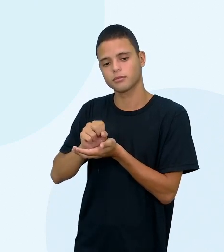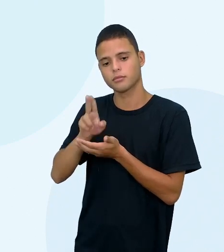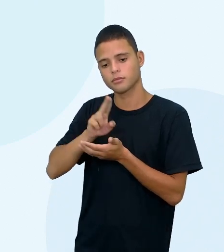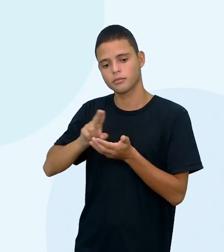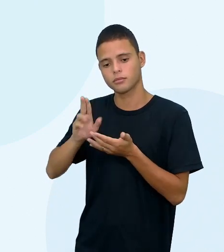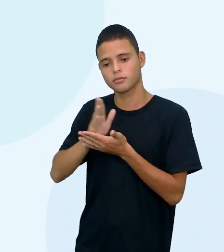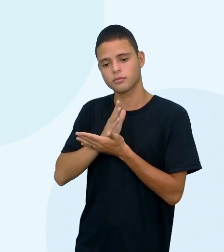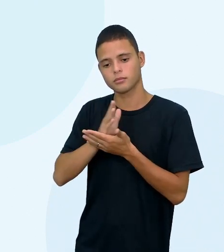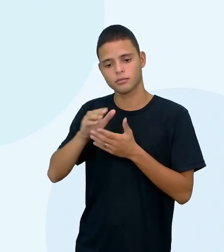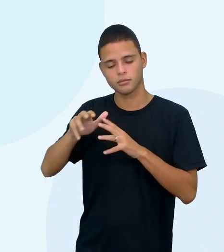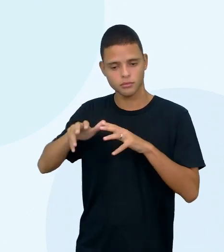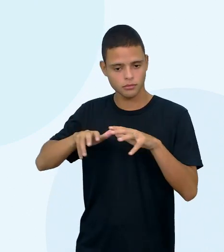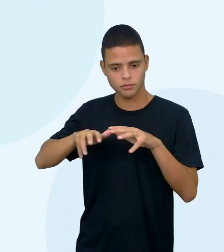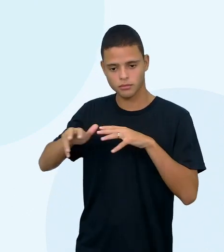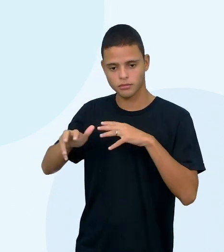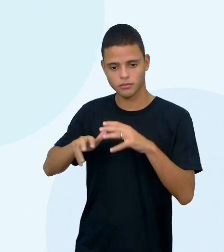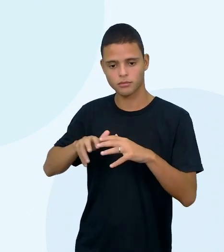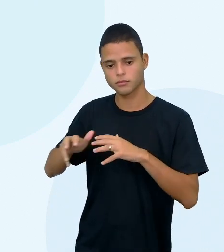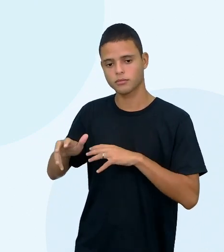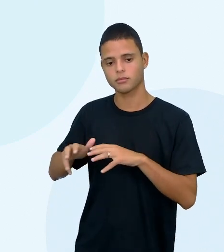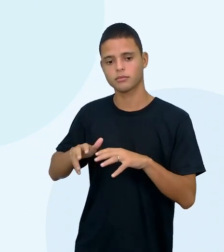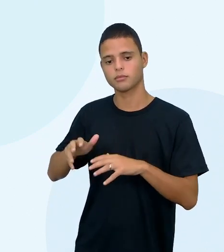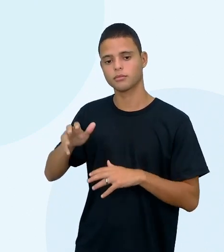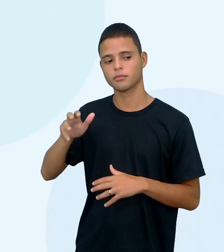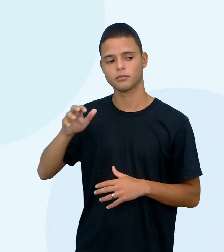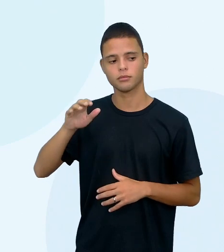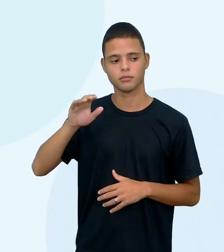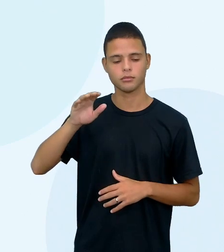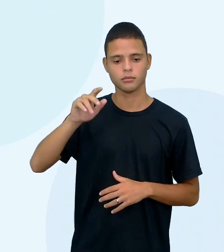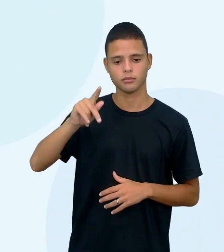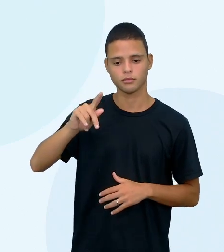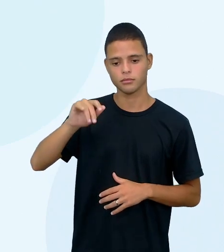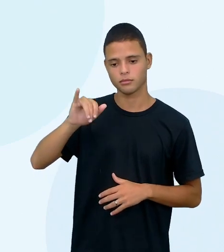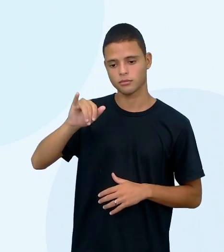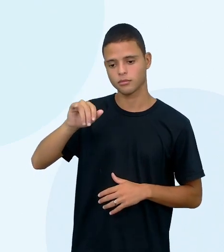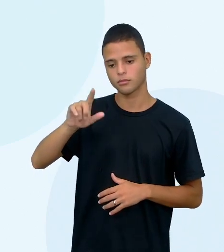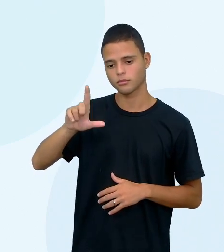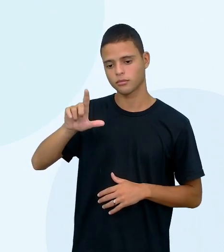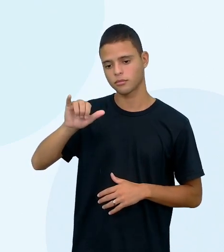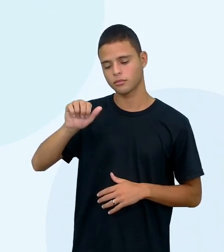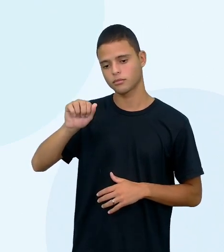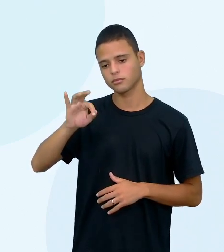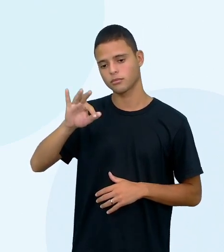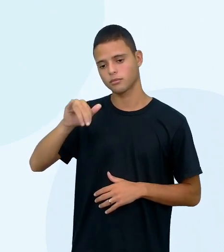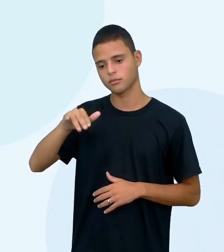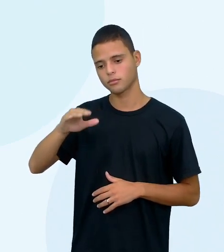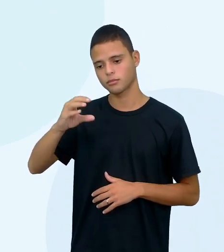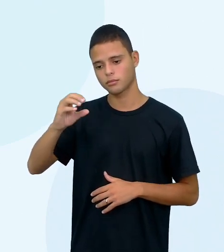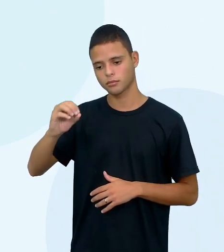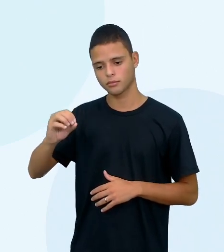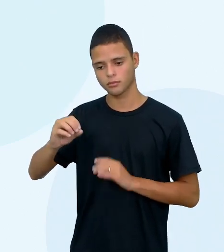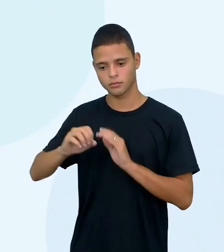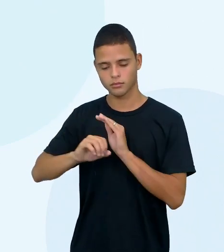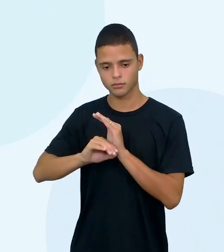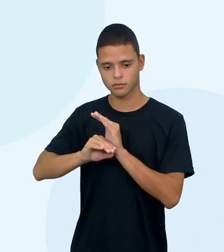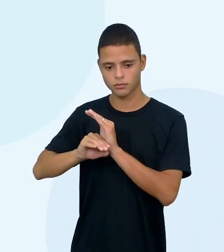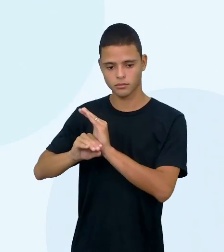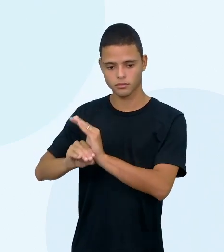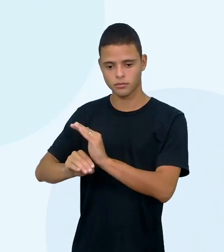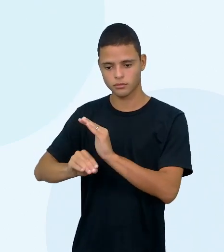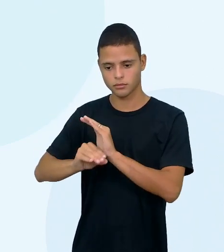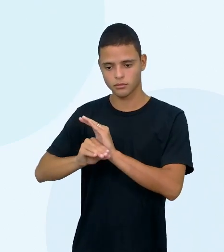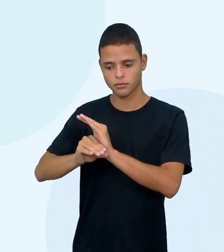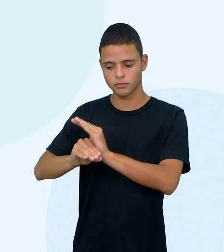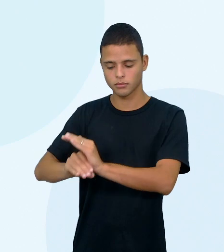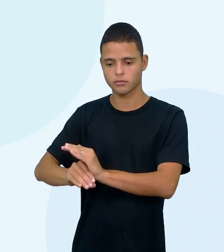movimentos chamados de movimentos peristálticos, conduz esse bolo alimentar, empurra esse bolo alimentar